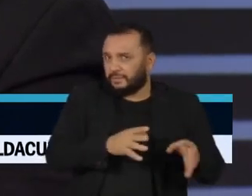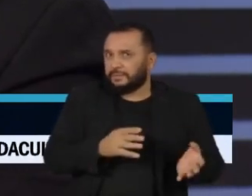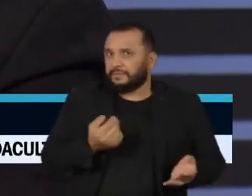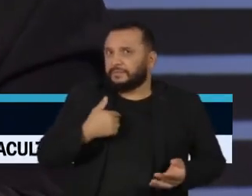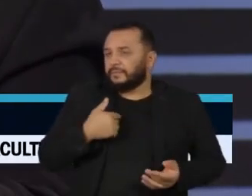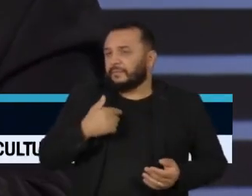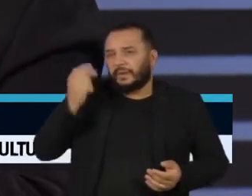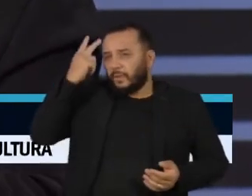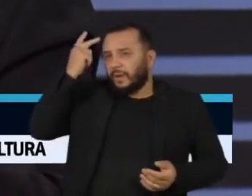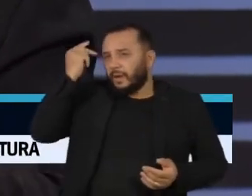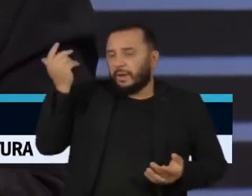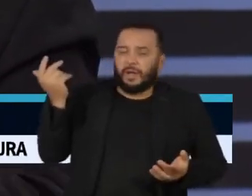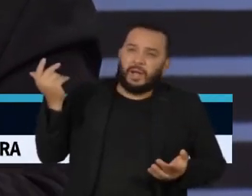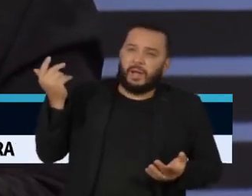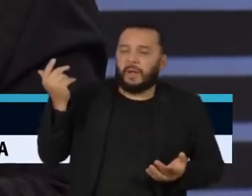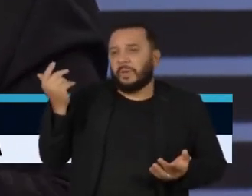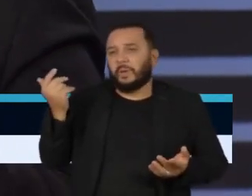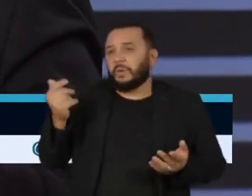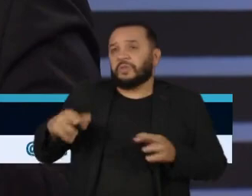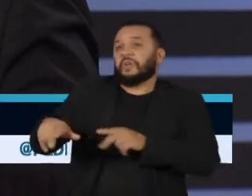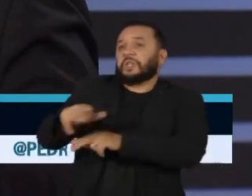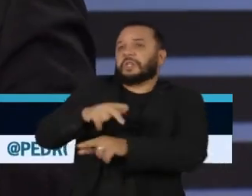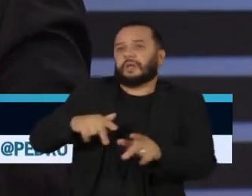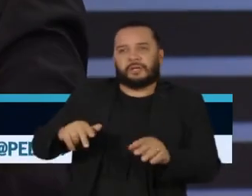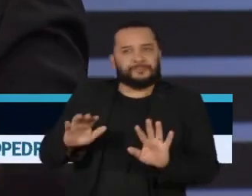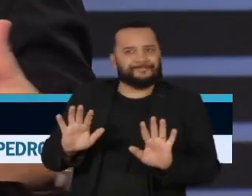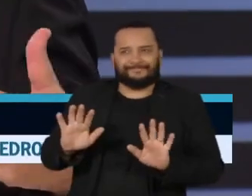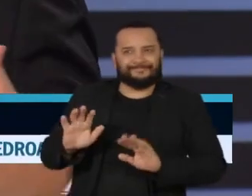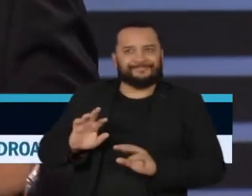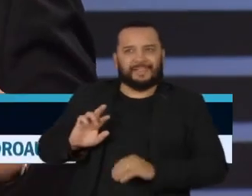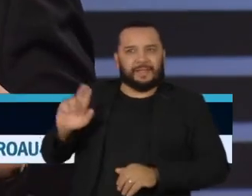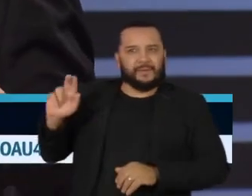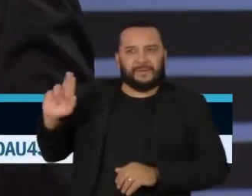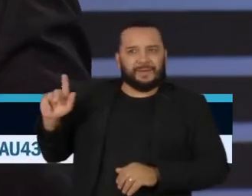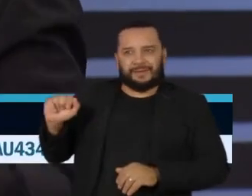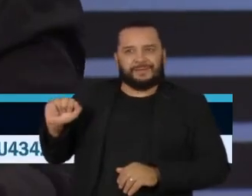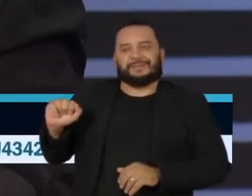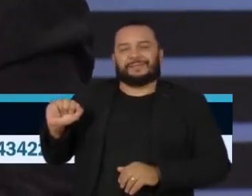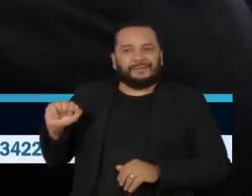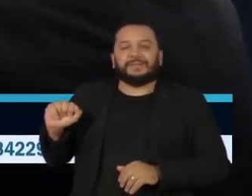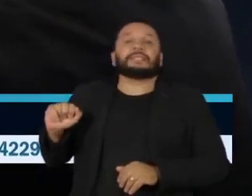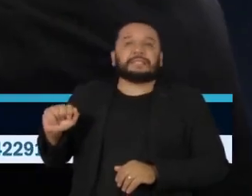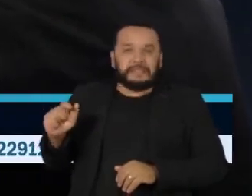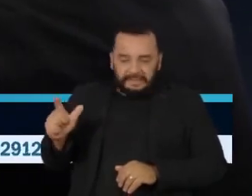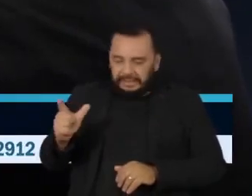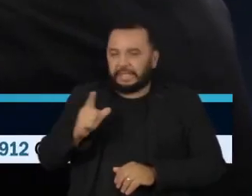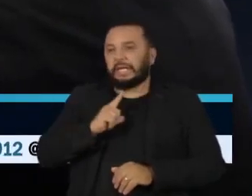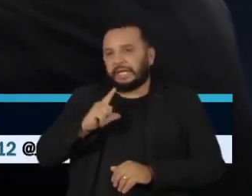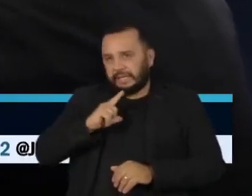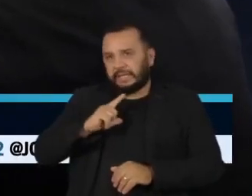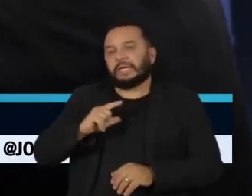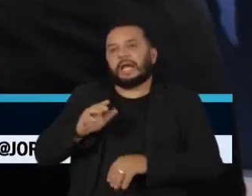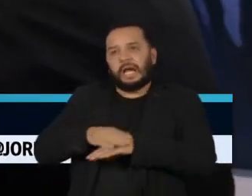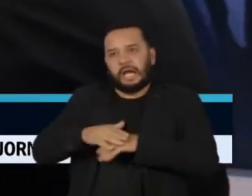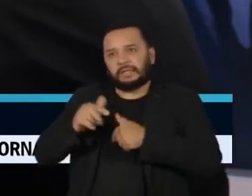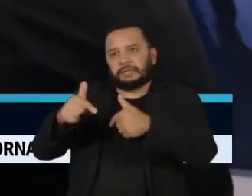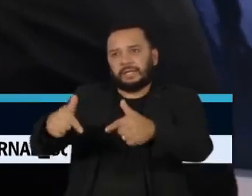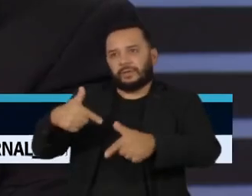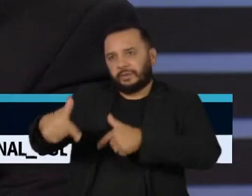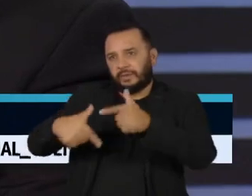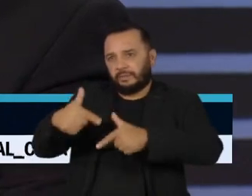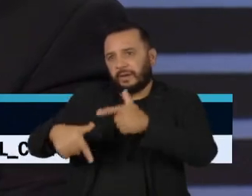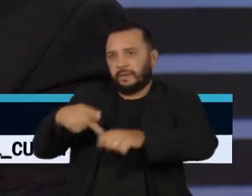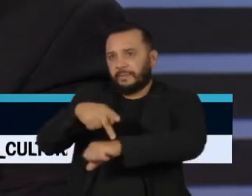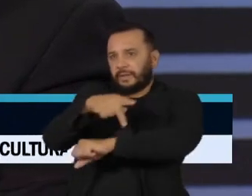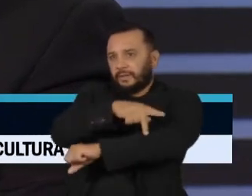tão tranquilo você lidar com uma diversidade, porque existe, né, uma forma de ação do trabalho pedagógico que nem sempre